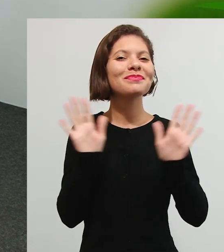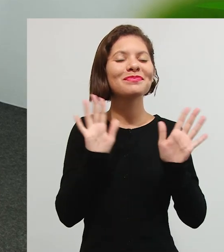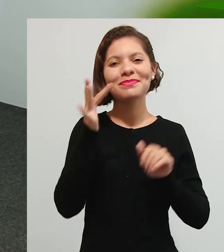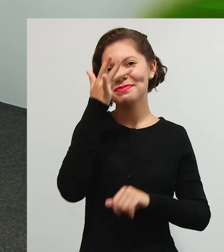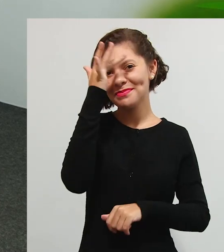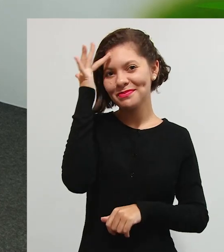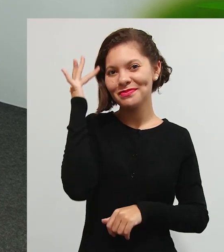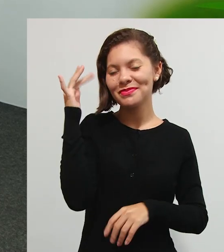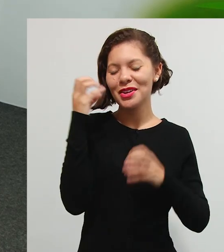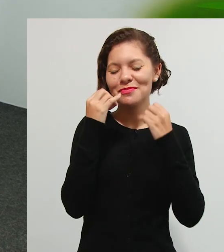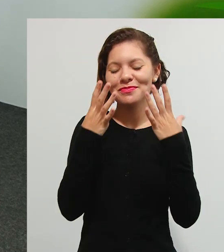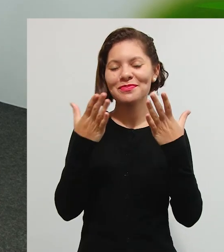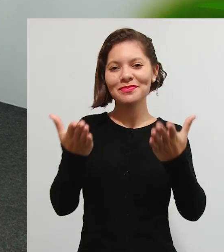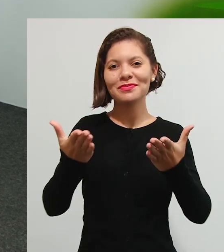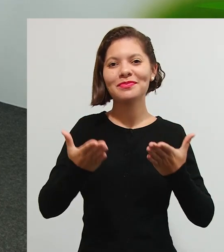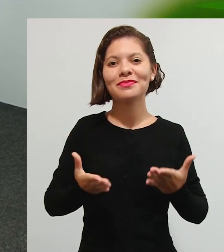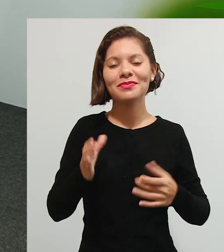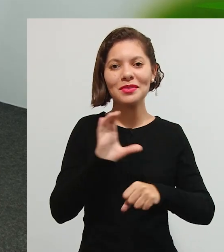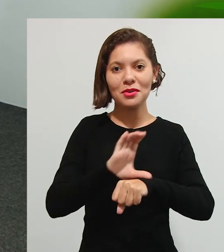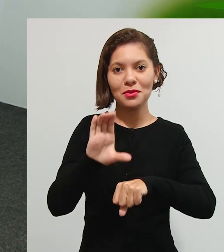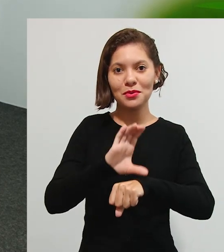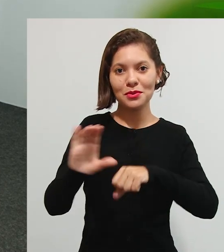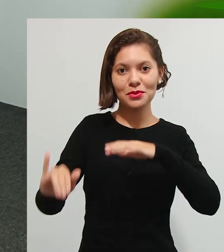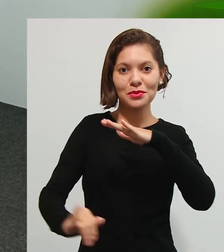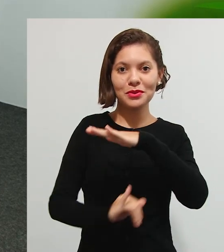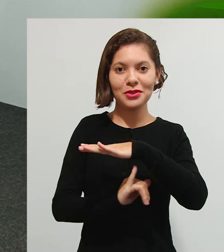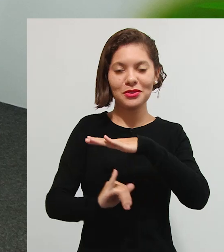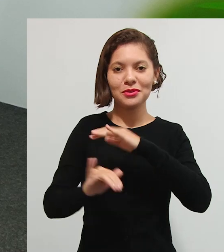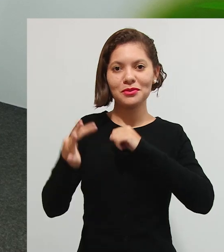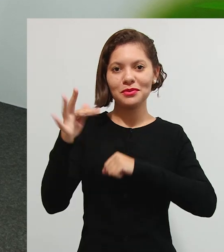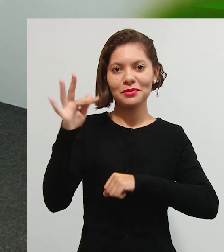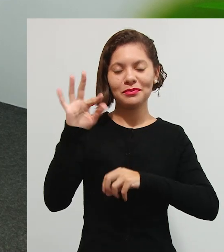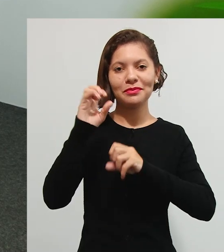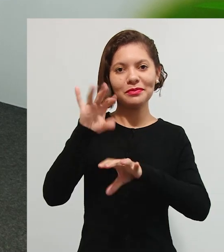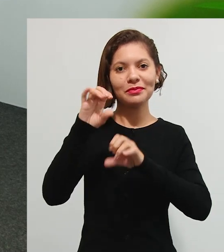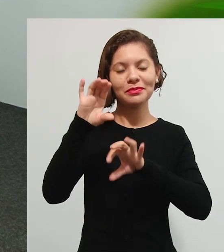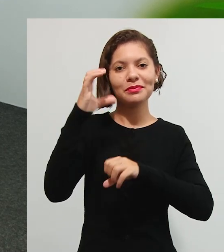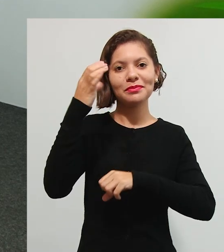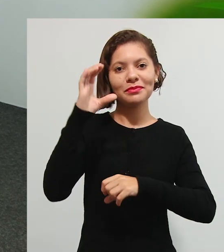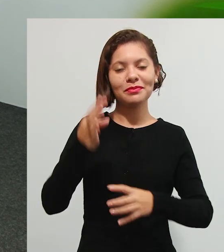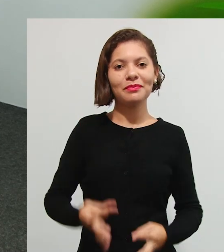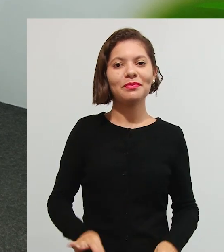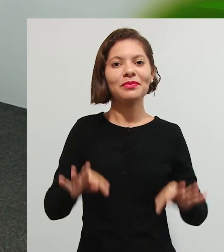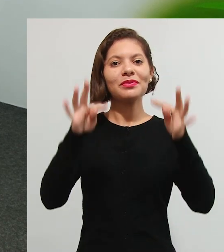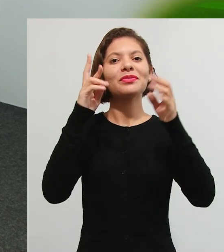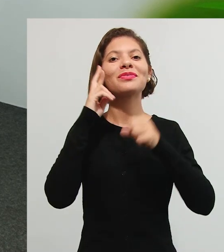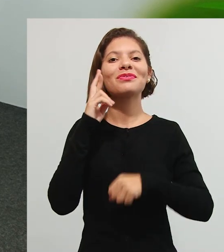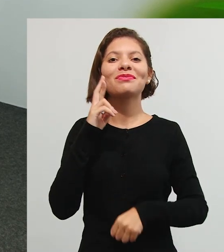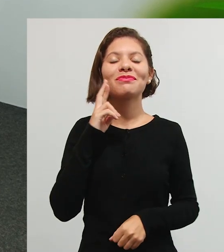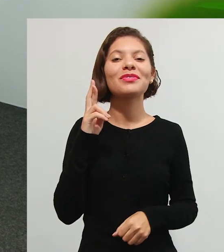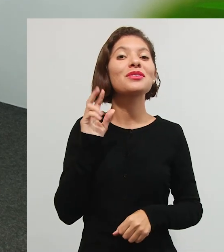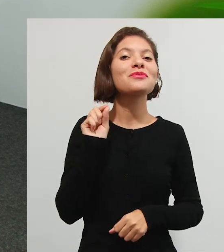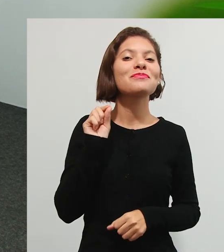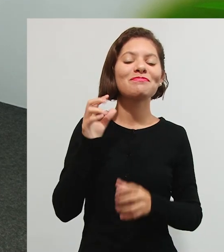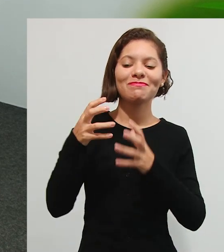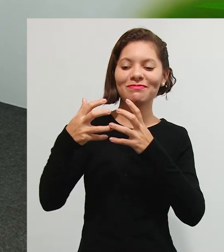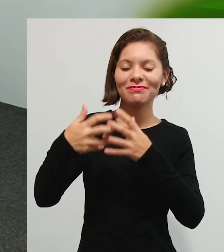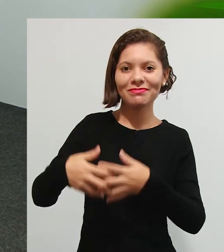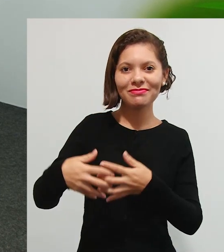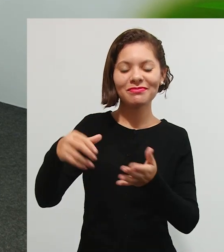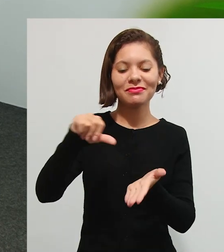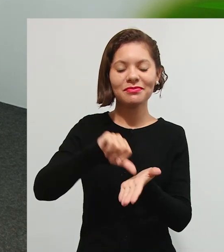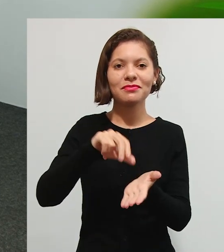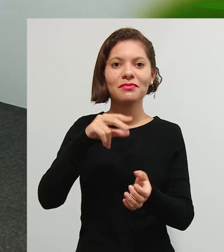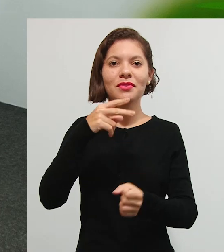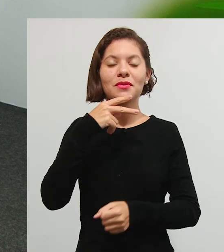Saudações, pessoas! Sejam bem-vindos aos cursos do Instituto Federal de Educação, Ciência e Tecnologia de Rondônia, o